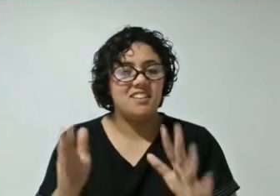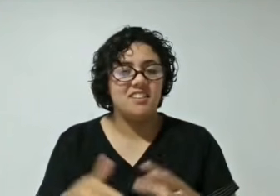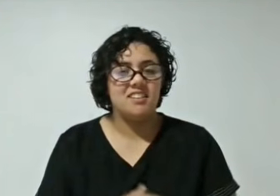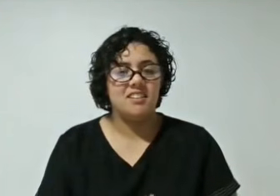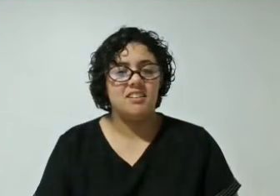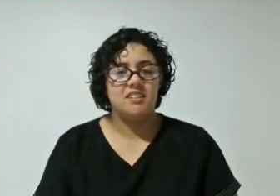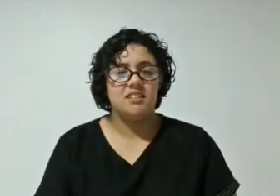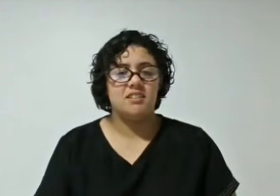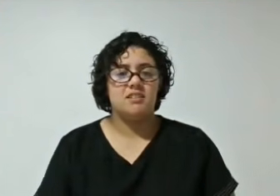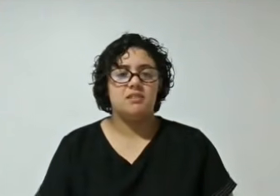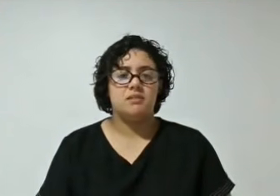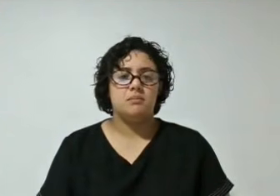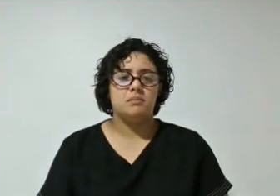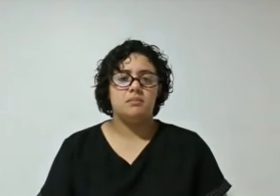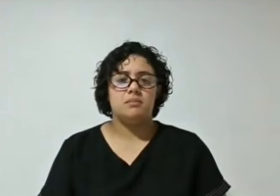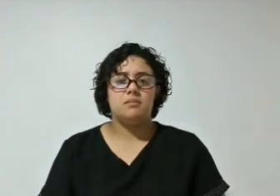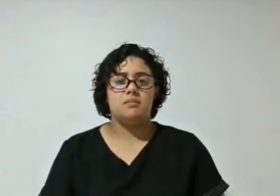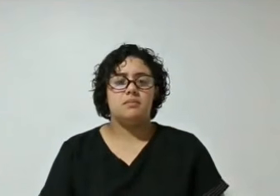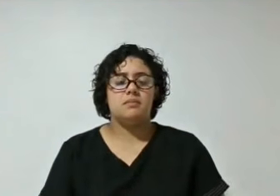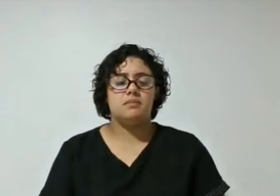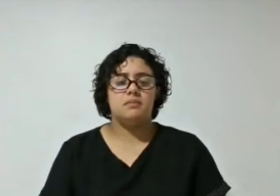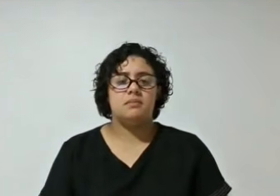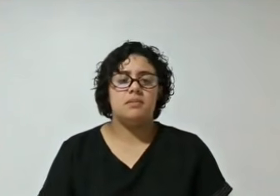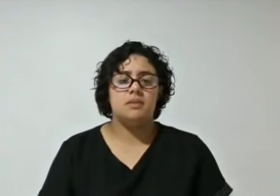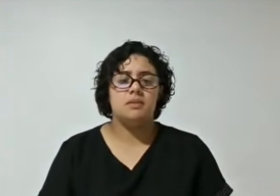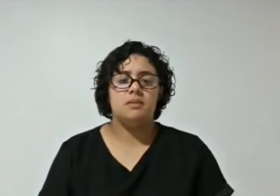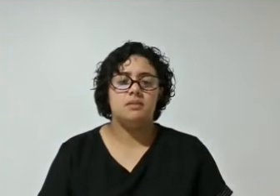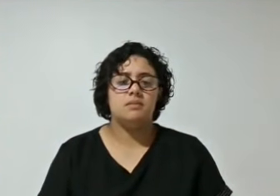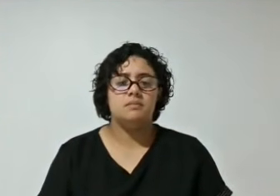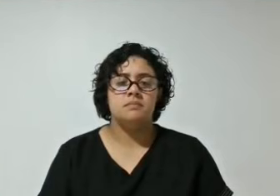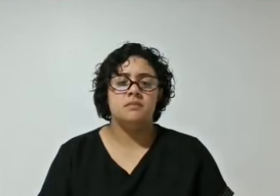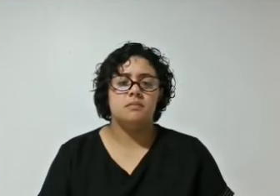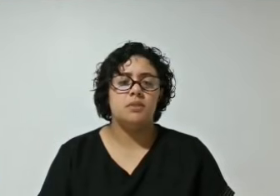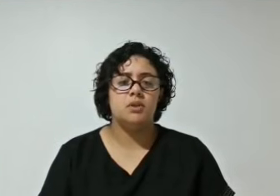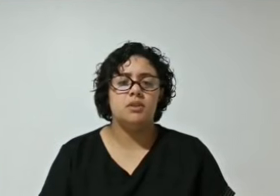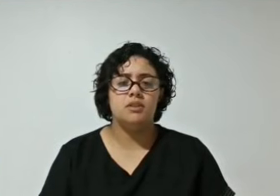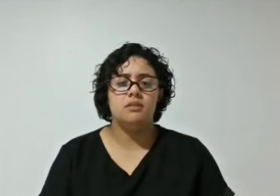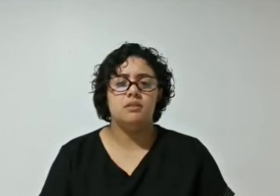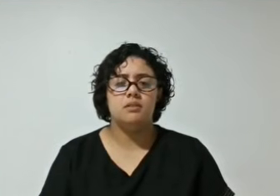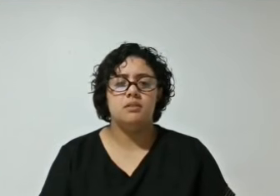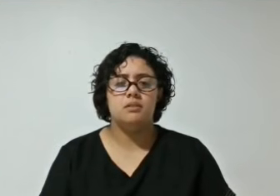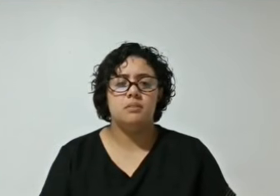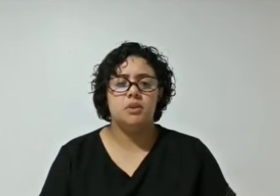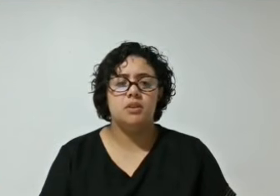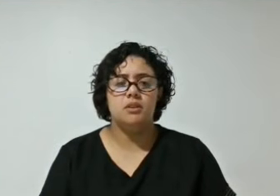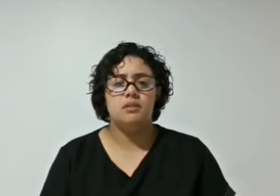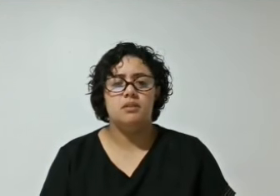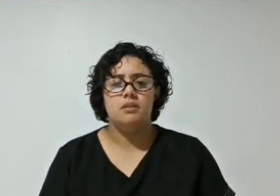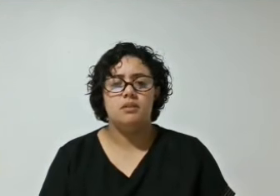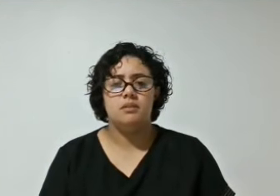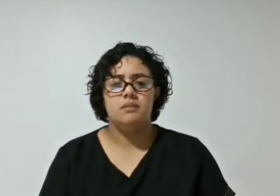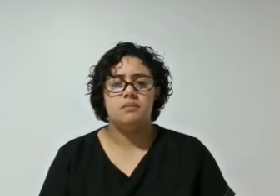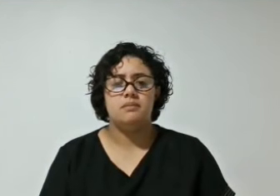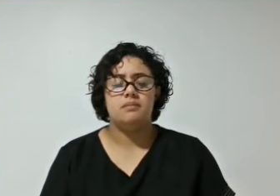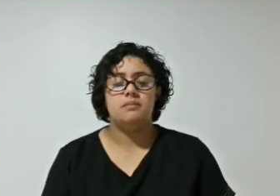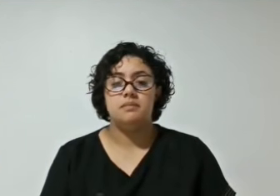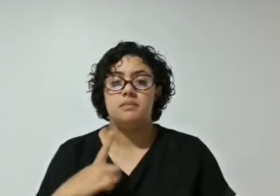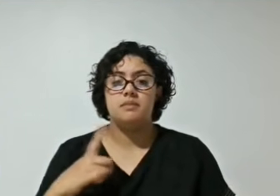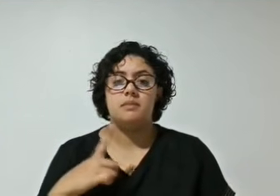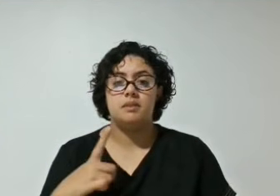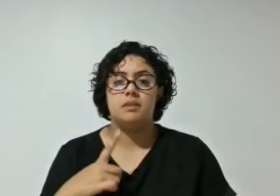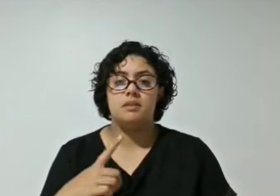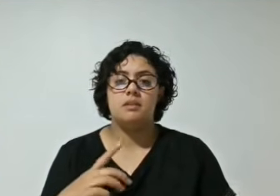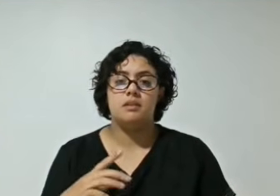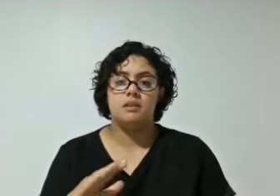aí, soprar as velhinhas aí com você. Você tem alguma história assim, especial de transformação, impacto, que você já